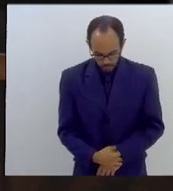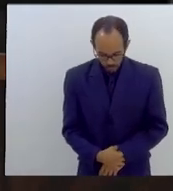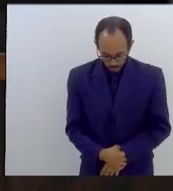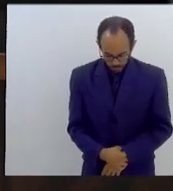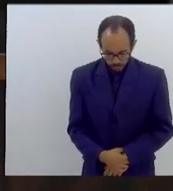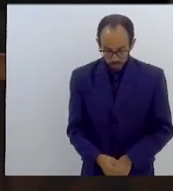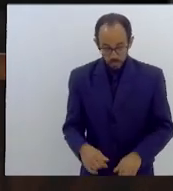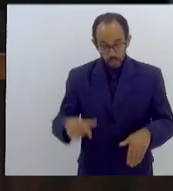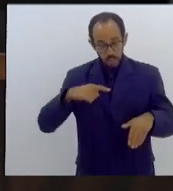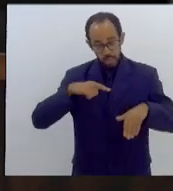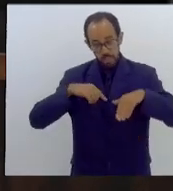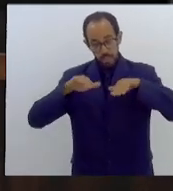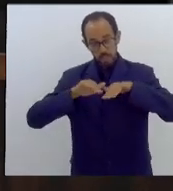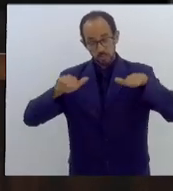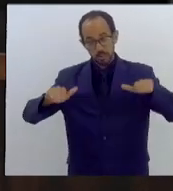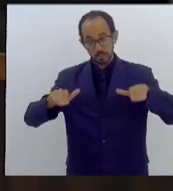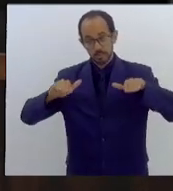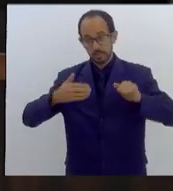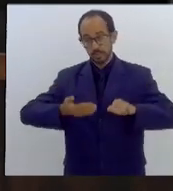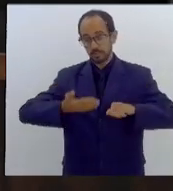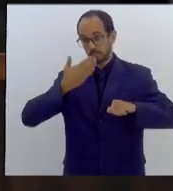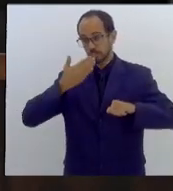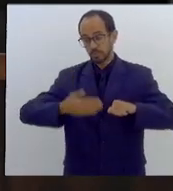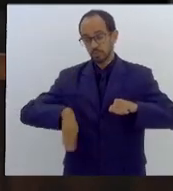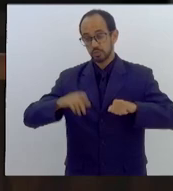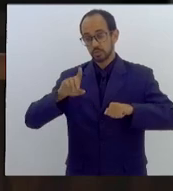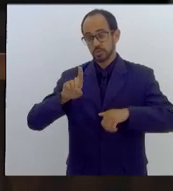Há sobre a mesa requerimentos de destaque.